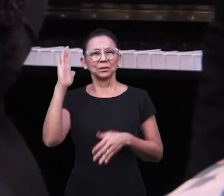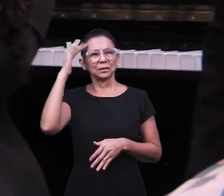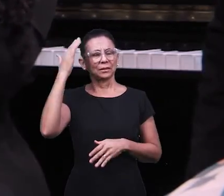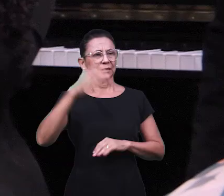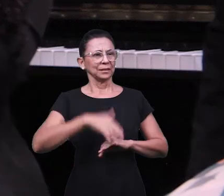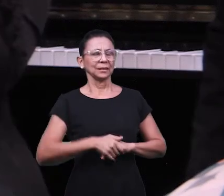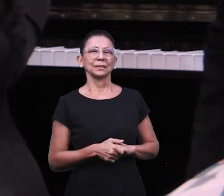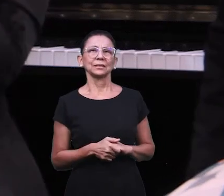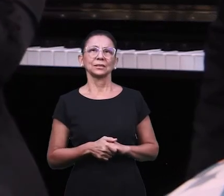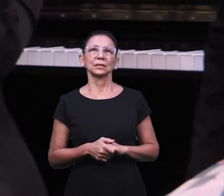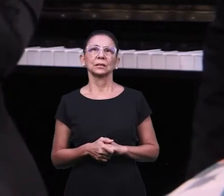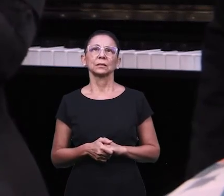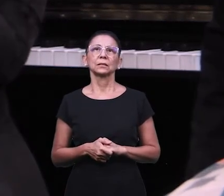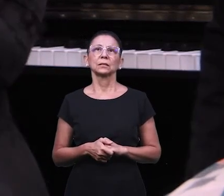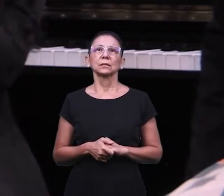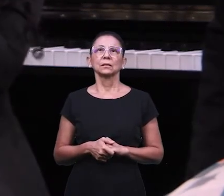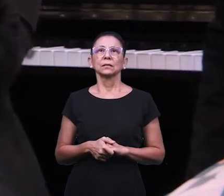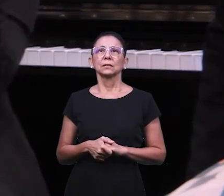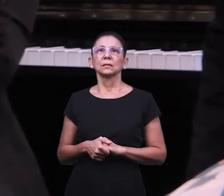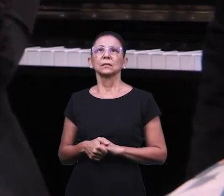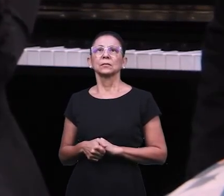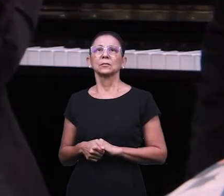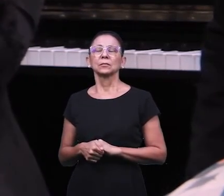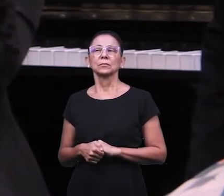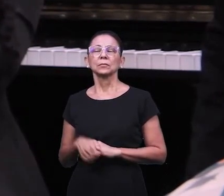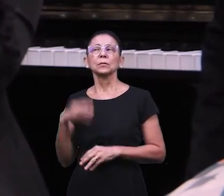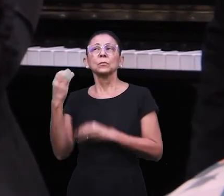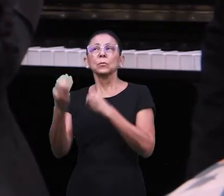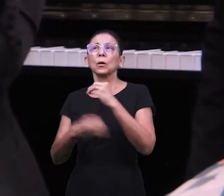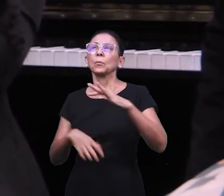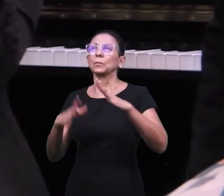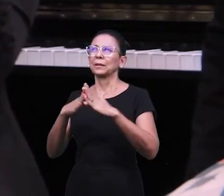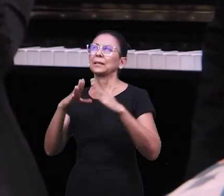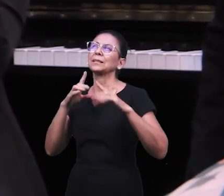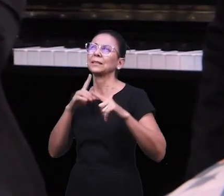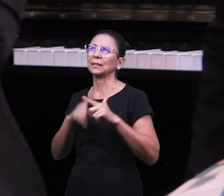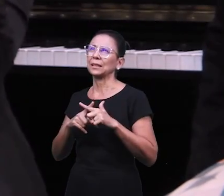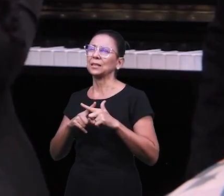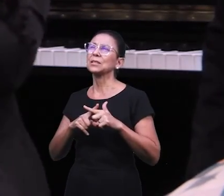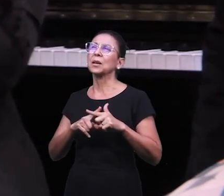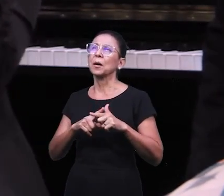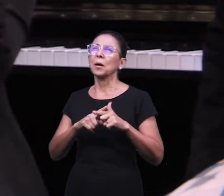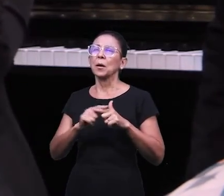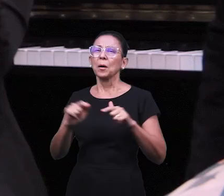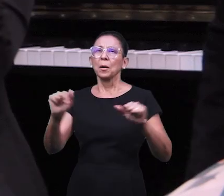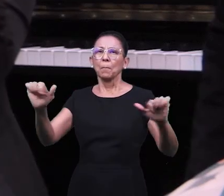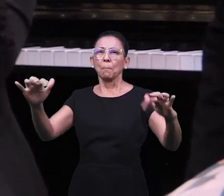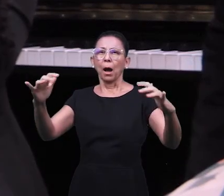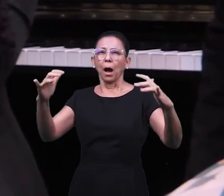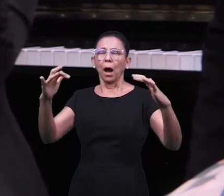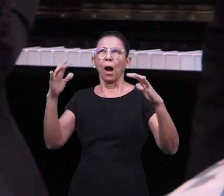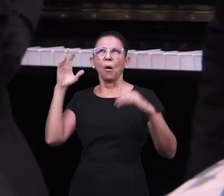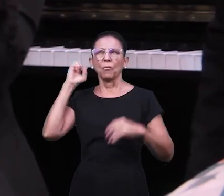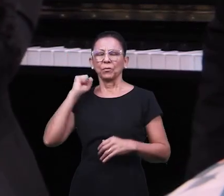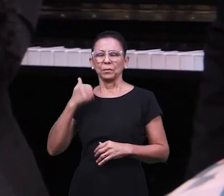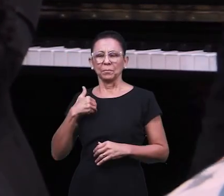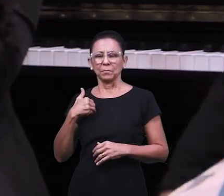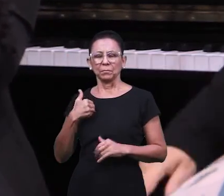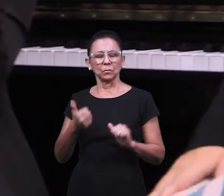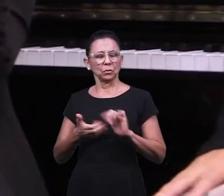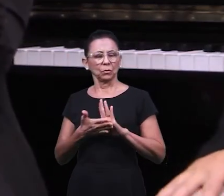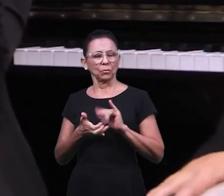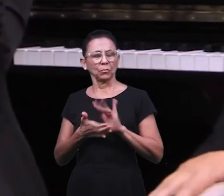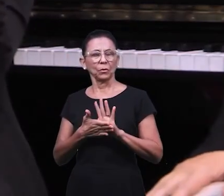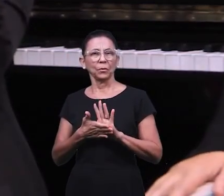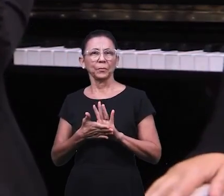como assim, né? Vai alcançar muito. E hoje eu entendi. Então, essa minha experiência com o quarteto é dessa promessa que o